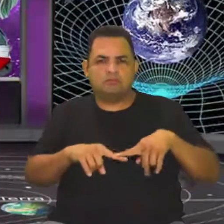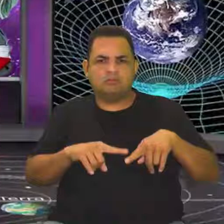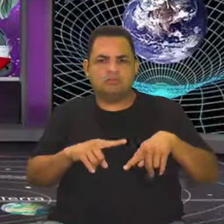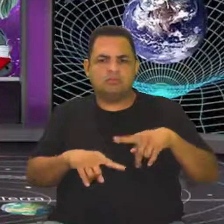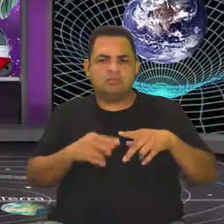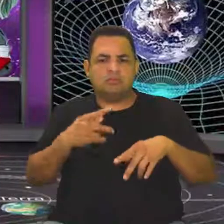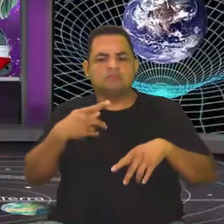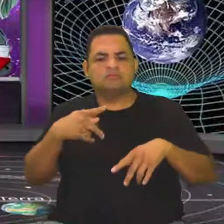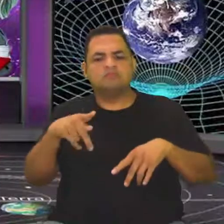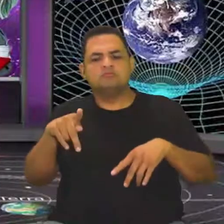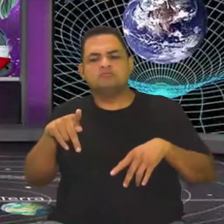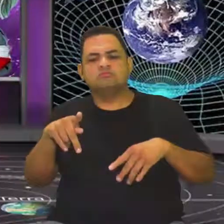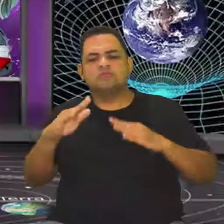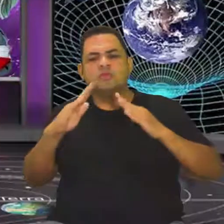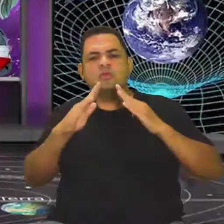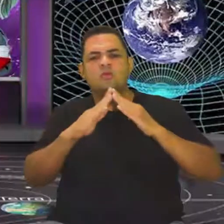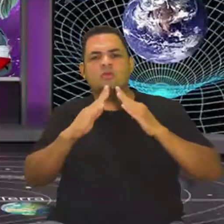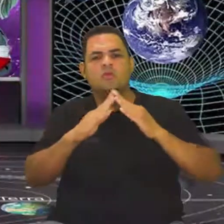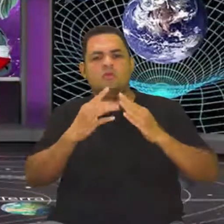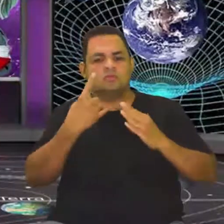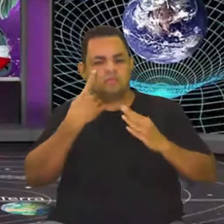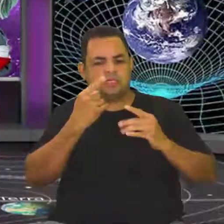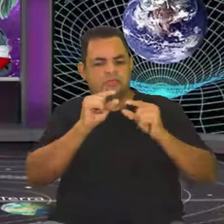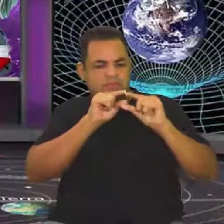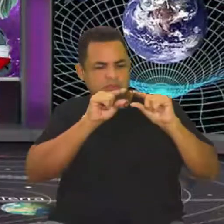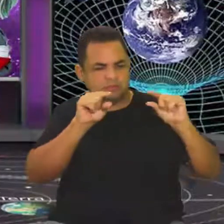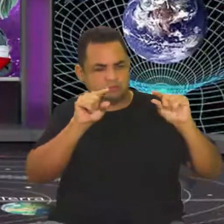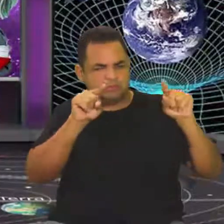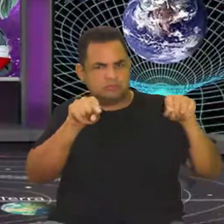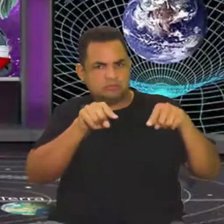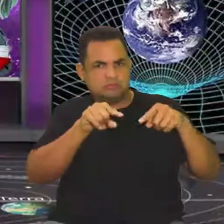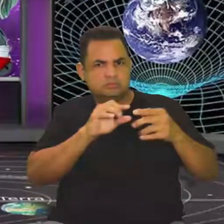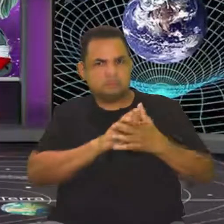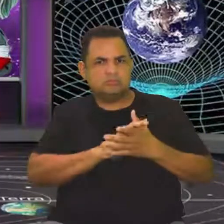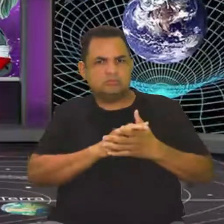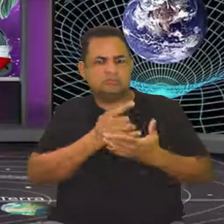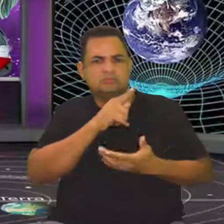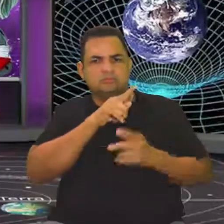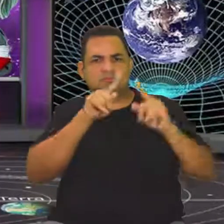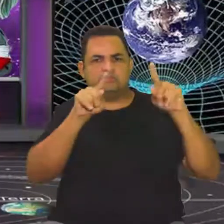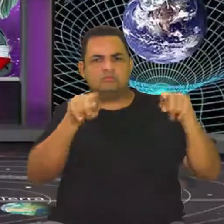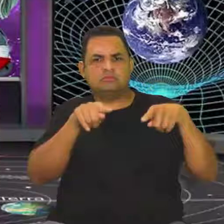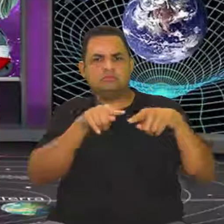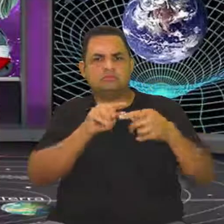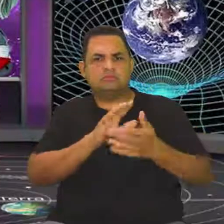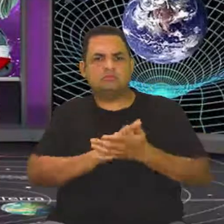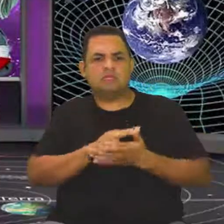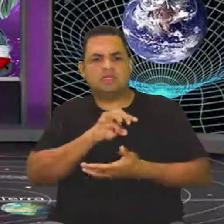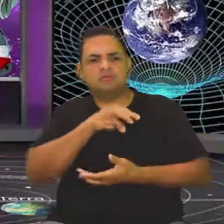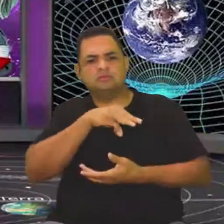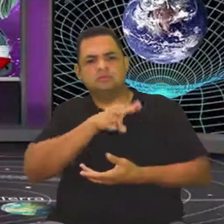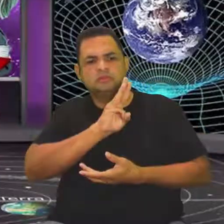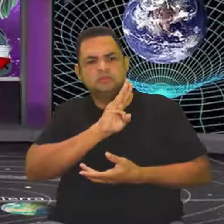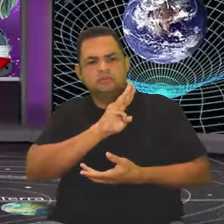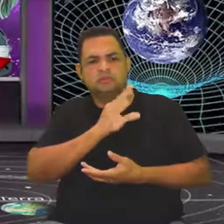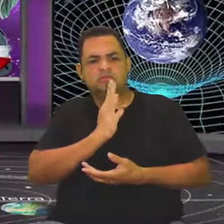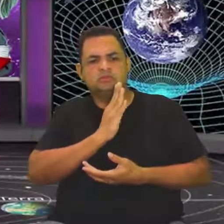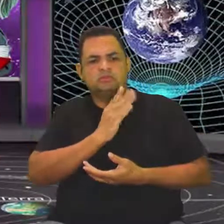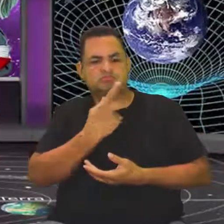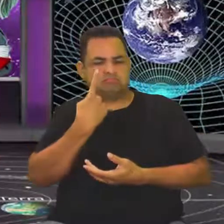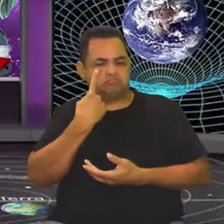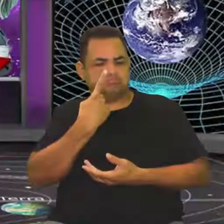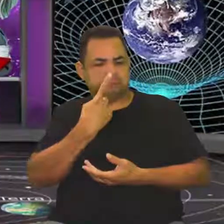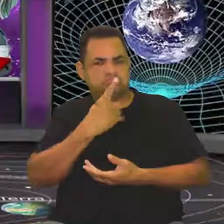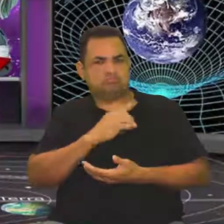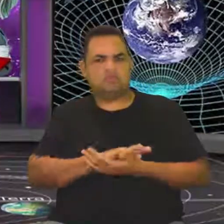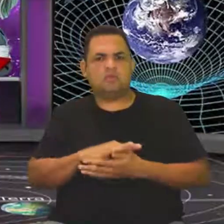na sua casa, né? Você vai ver a etiqueta. Tem uma unidadezinha que é tipo um W, que vocês já devem ter visto